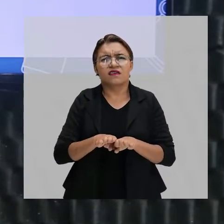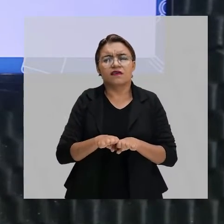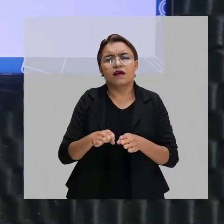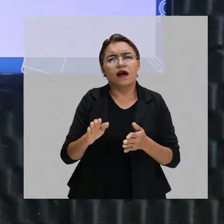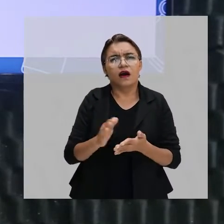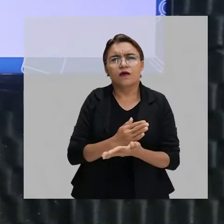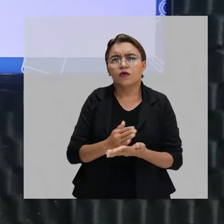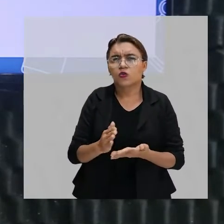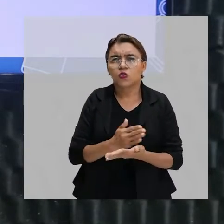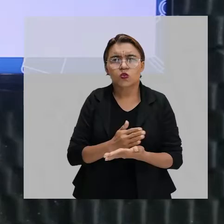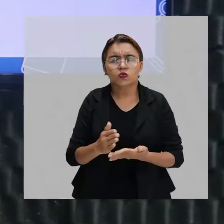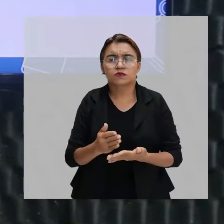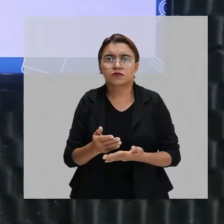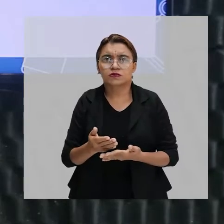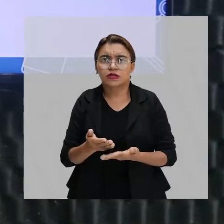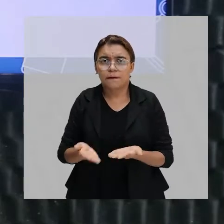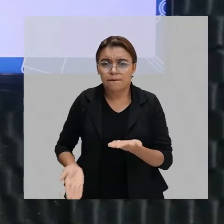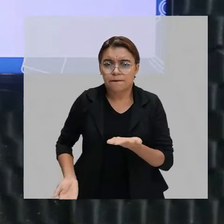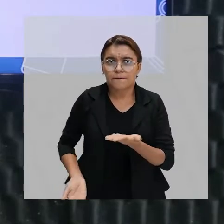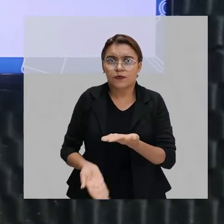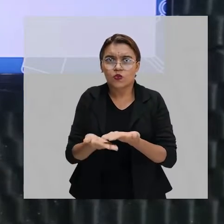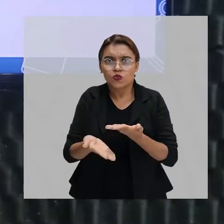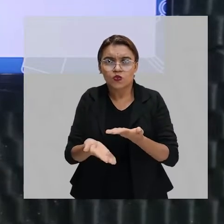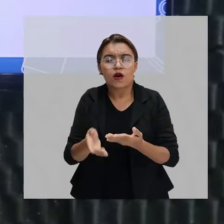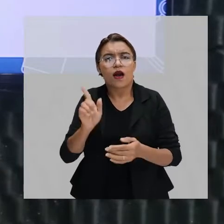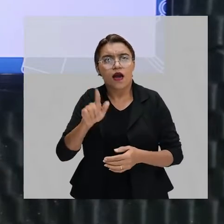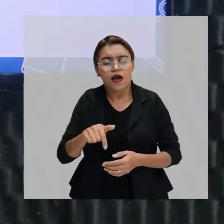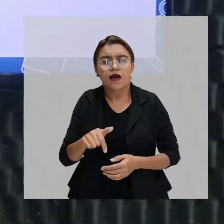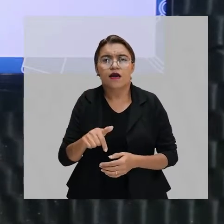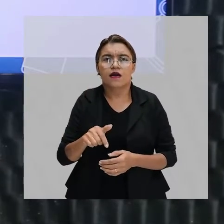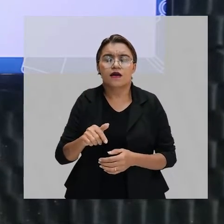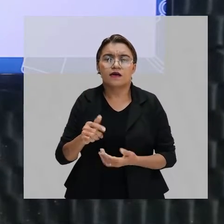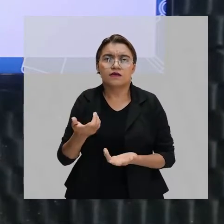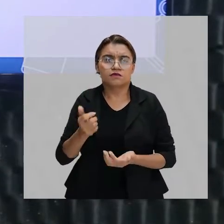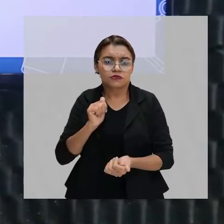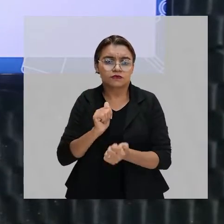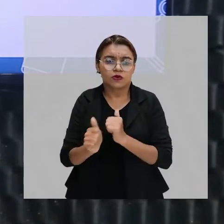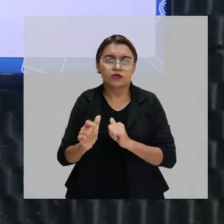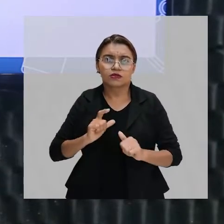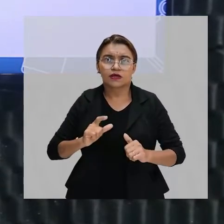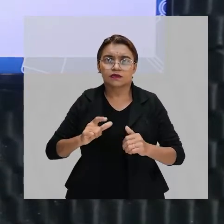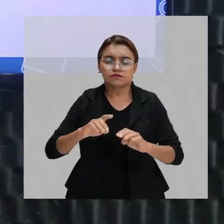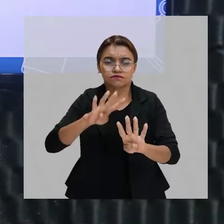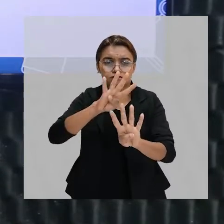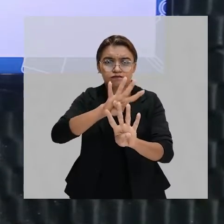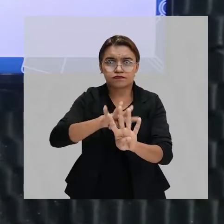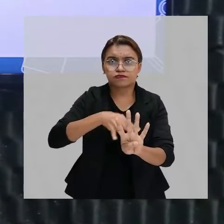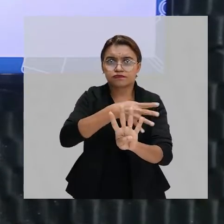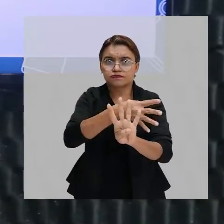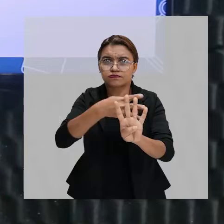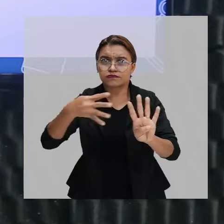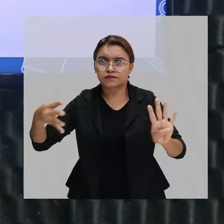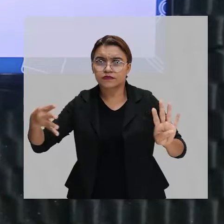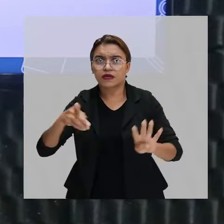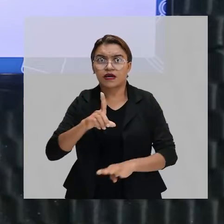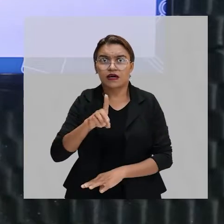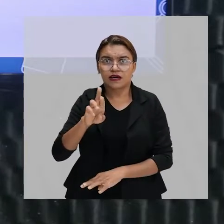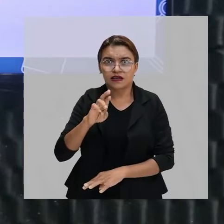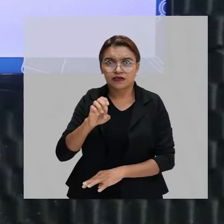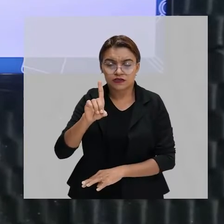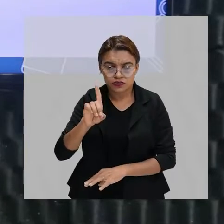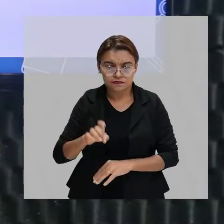mais biribol que são esportes dali que acontece ali com a divisão de uma rede o campo e taco